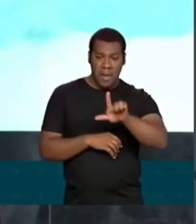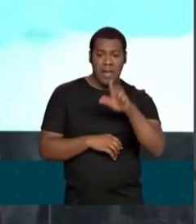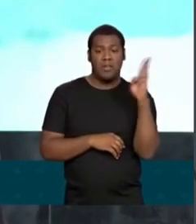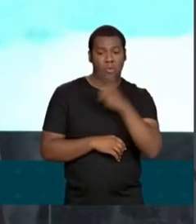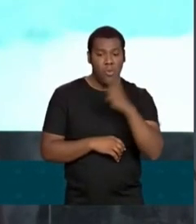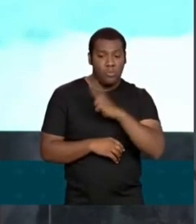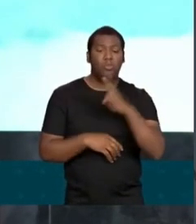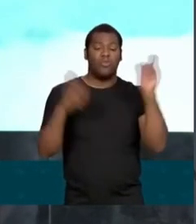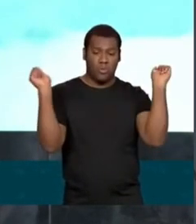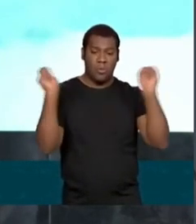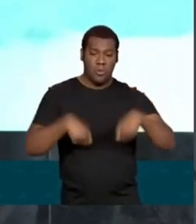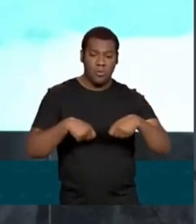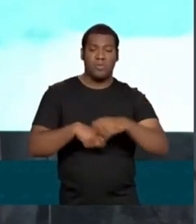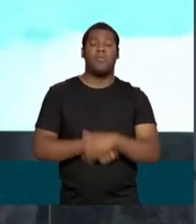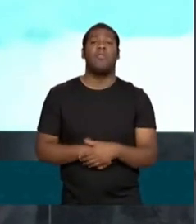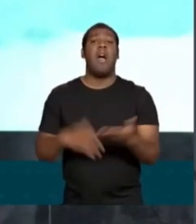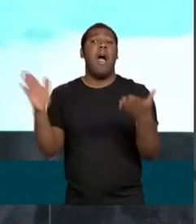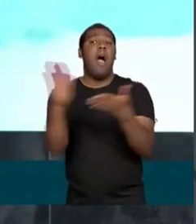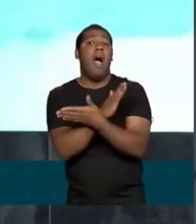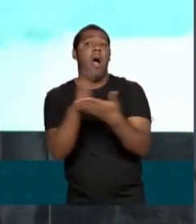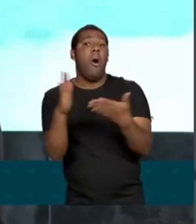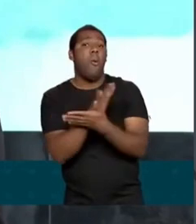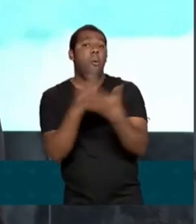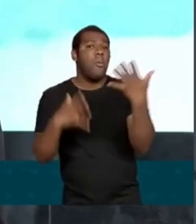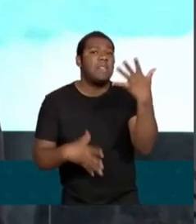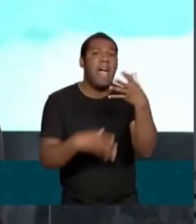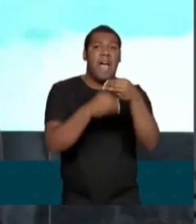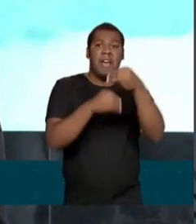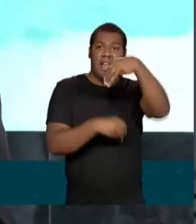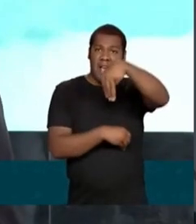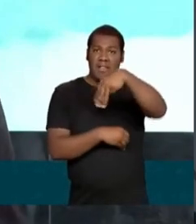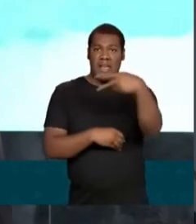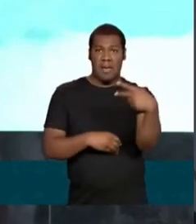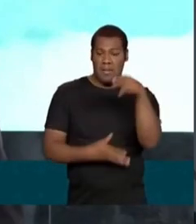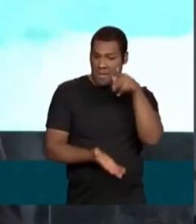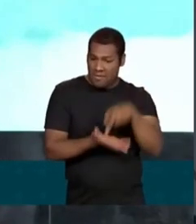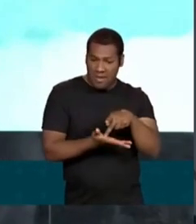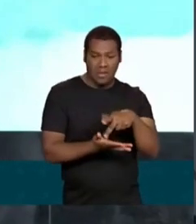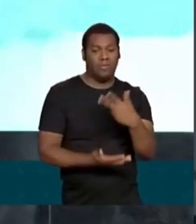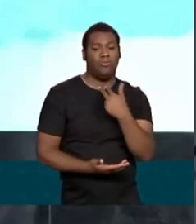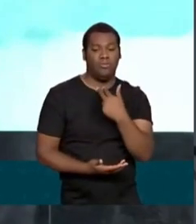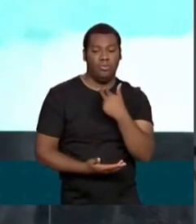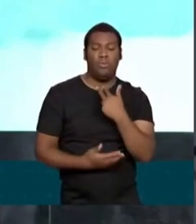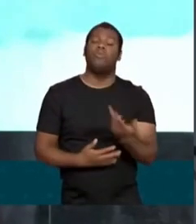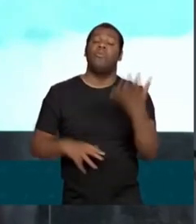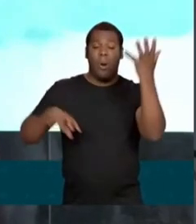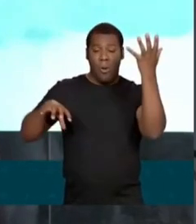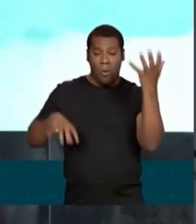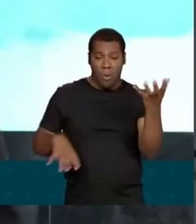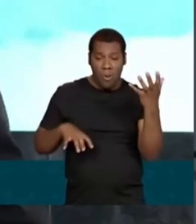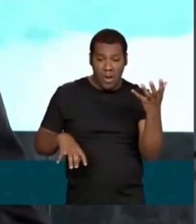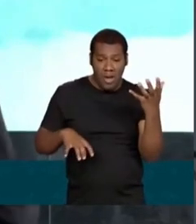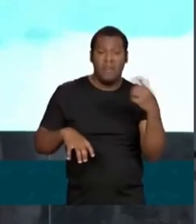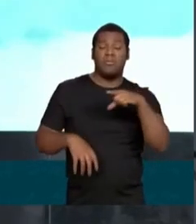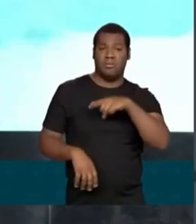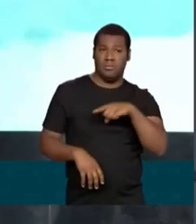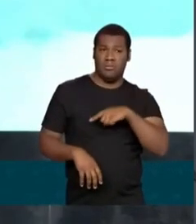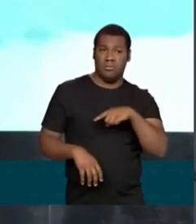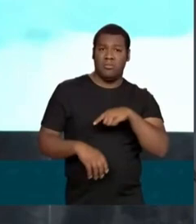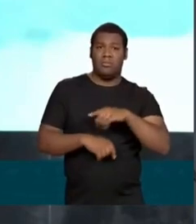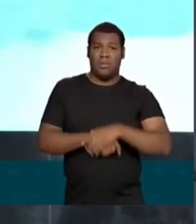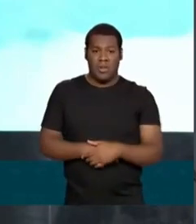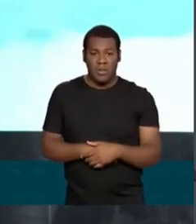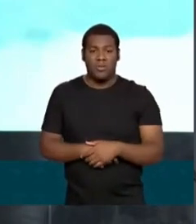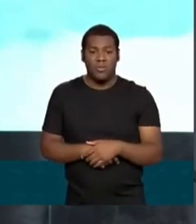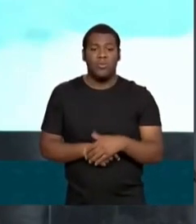que não pode ser incorporada na mp original então congresso tramitas com pele de urgência e emergência de